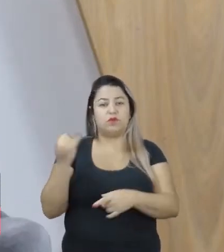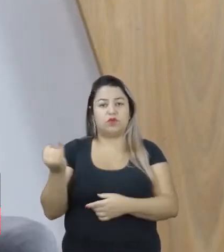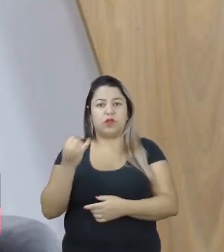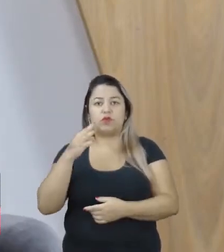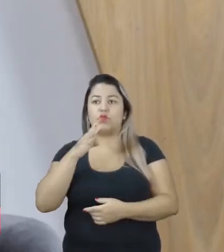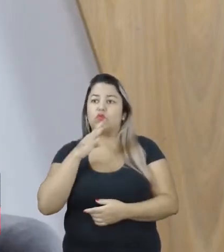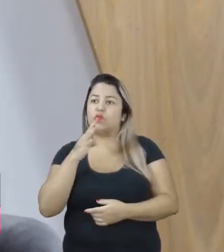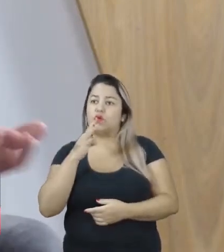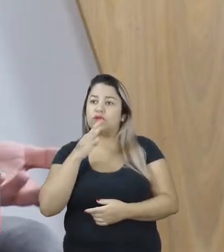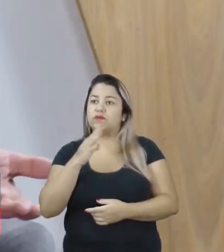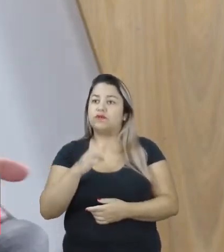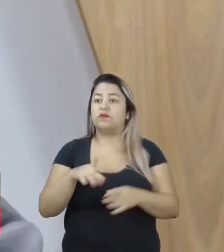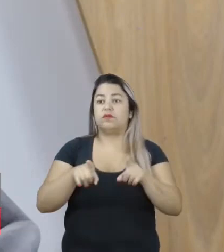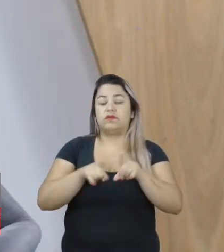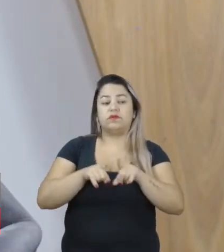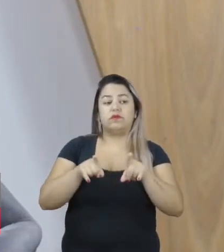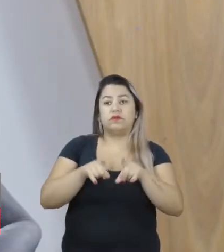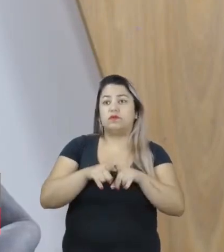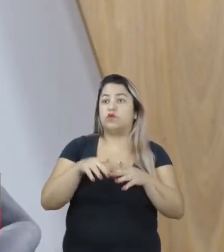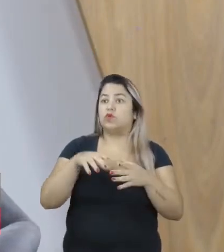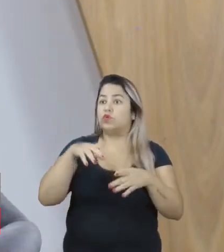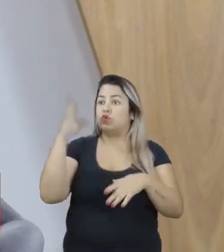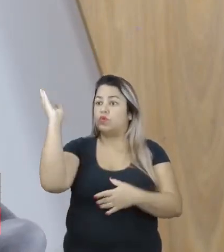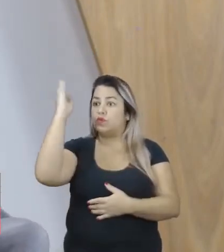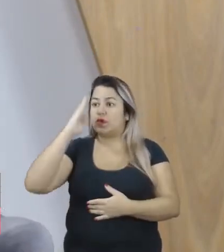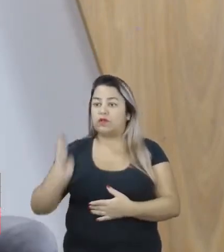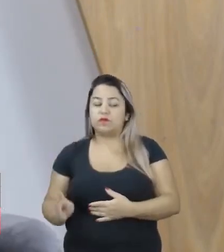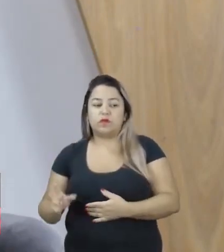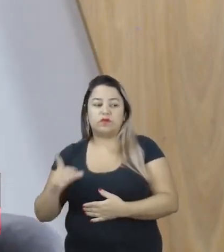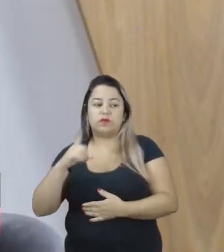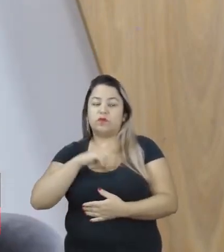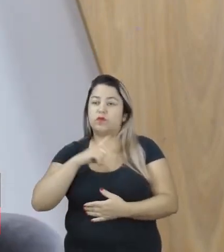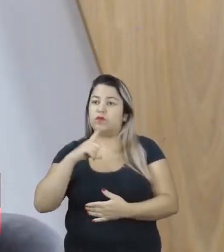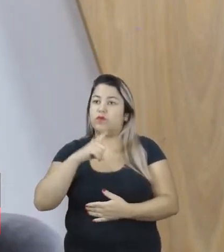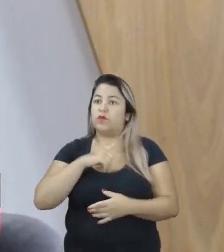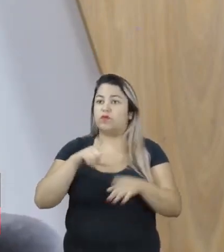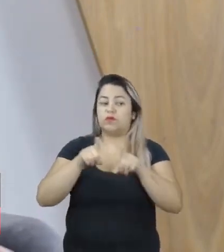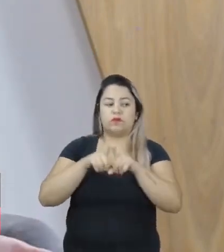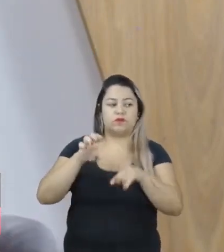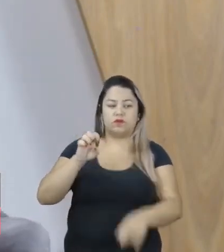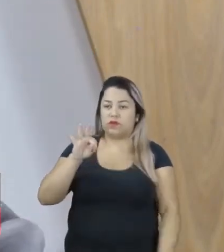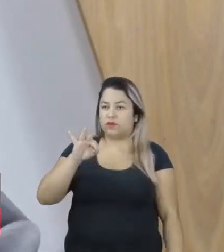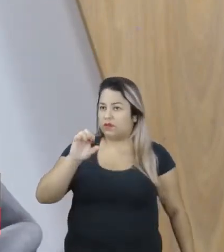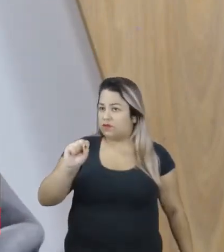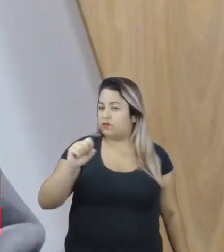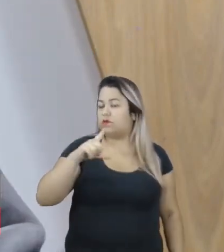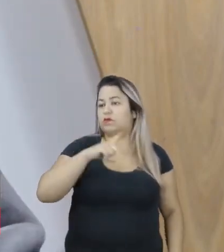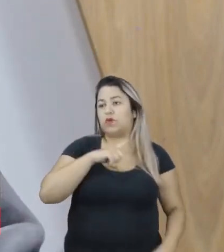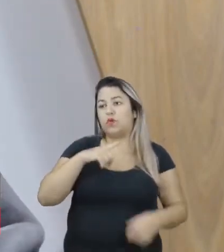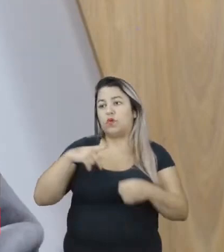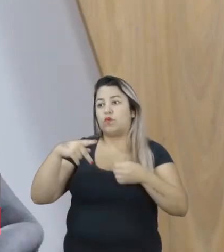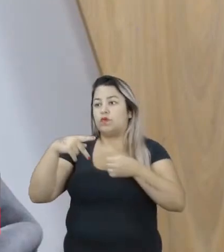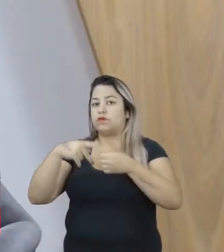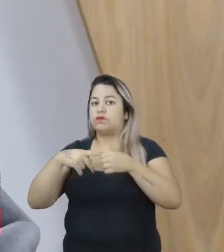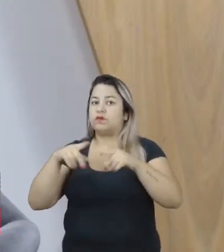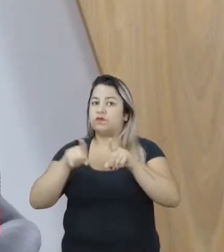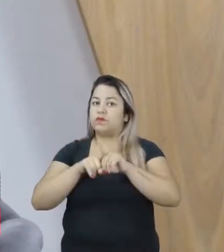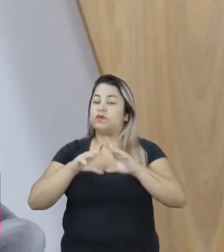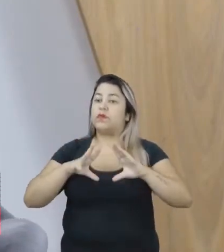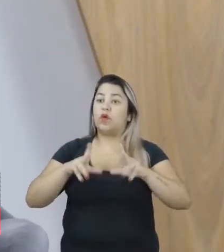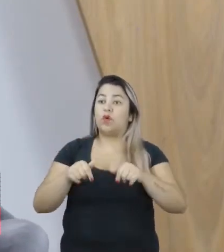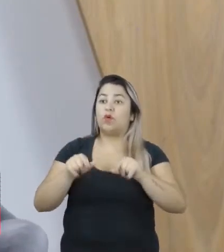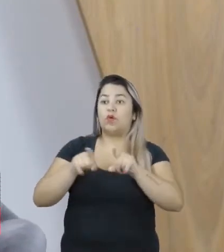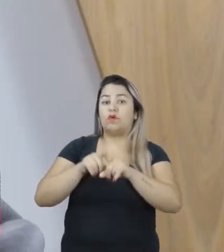conhecer. A gente tem setores no Brasil que só existem por conta das estatais, né? Todo mundo conhece petróleo, por óbvio, né? Toda a discussão do